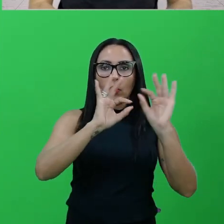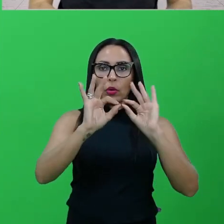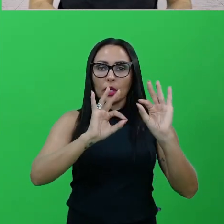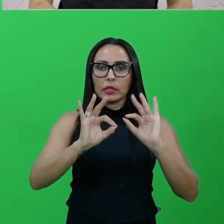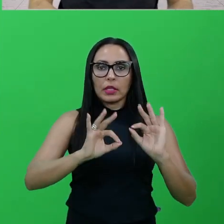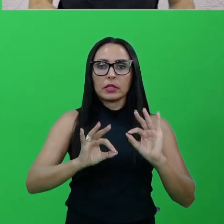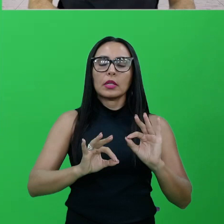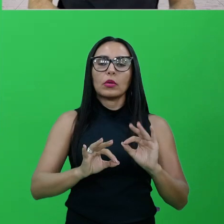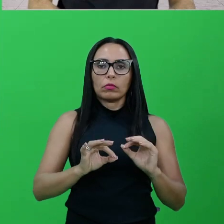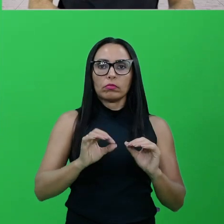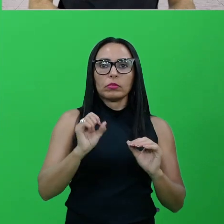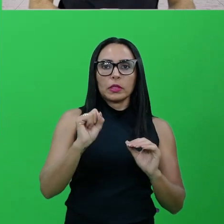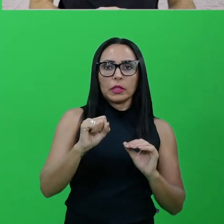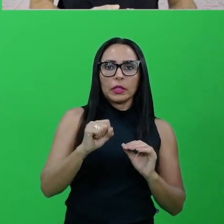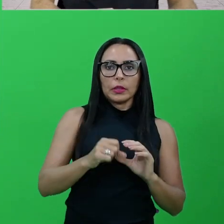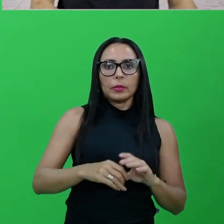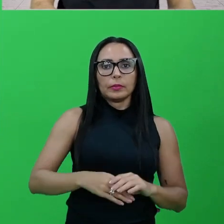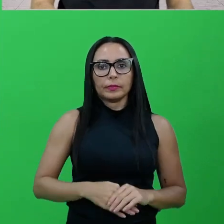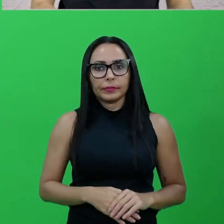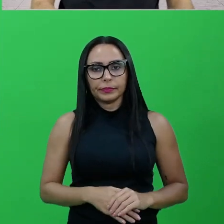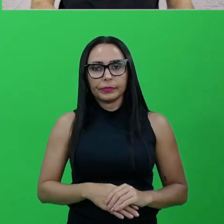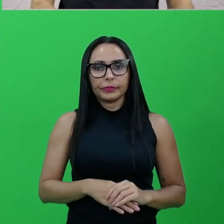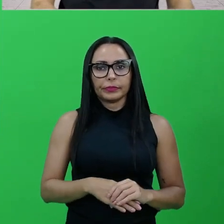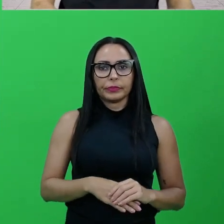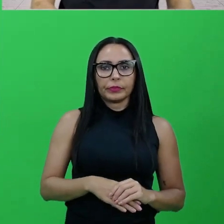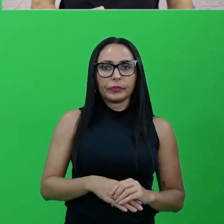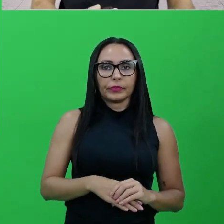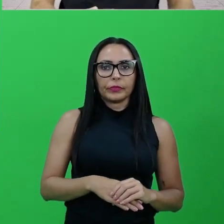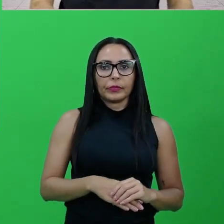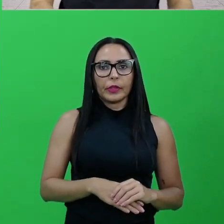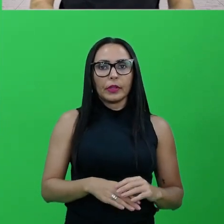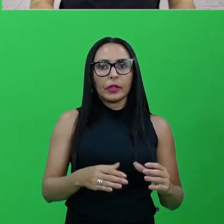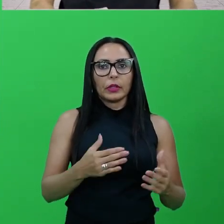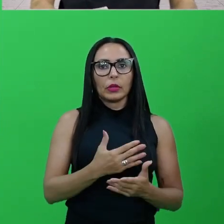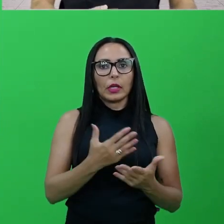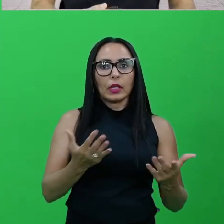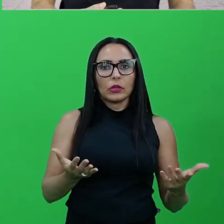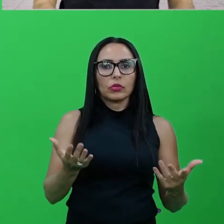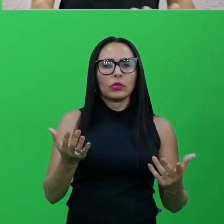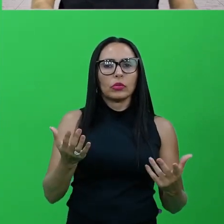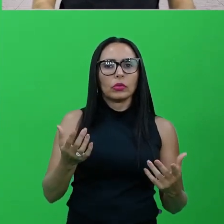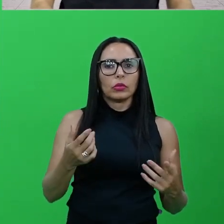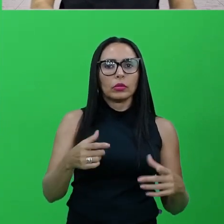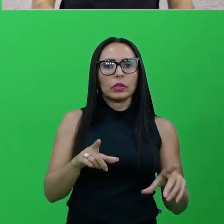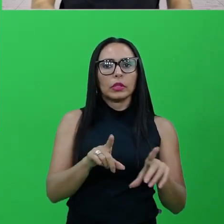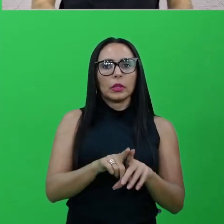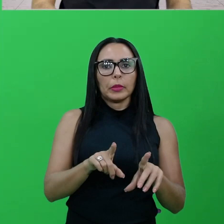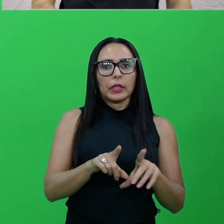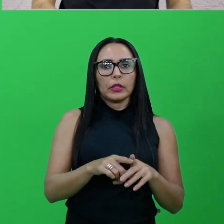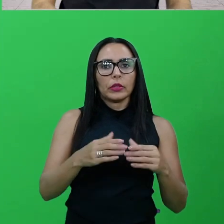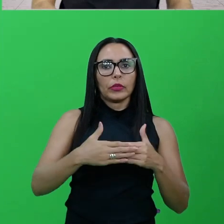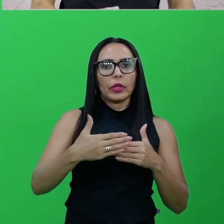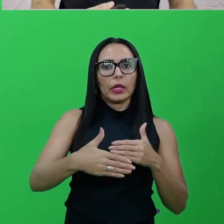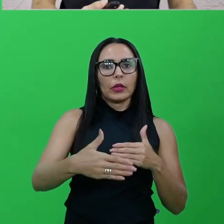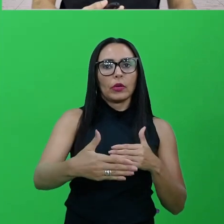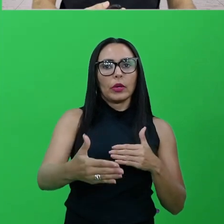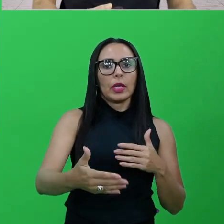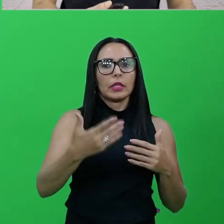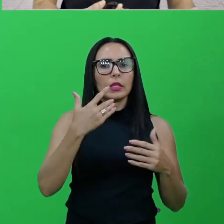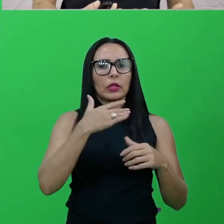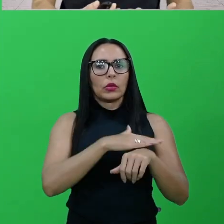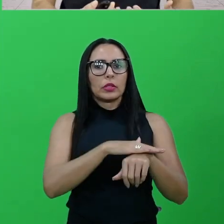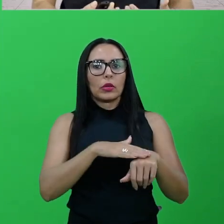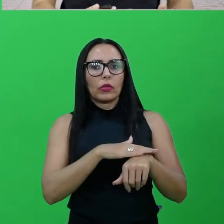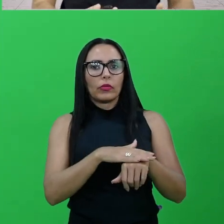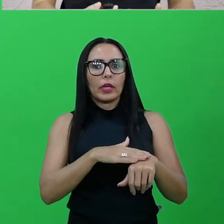sendo considerado. No caso, essa é uma questão que vai ser recorrente aqui na nossa conversa, porque